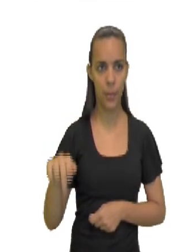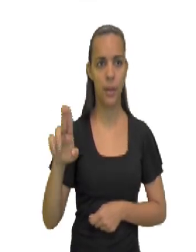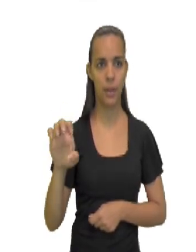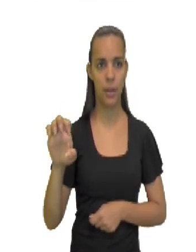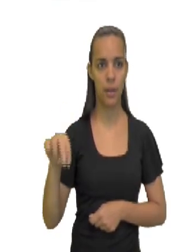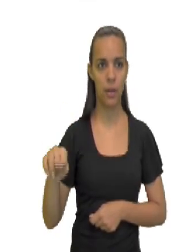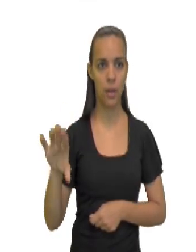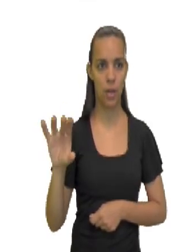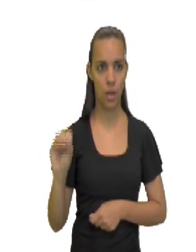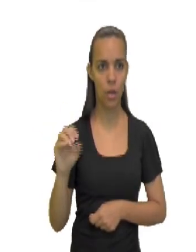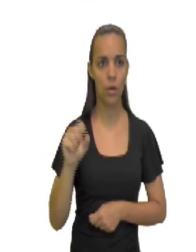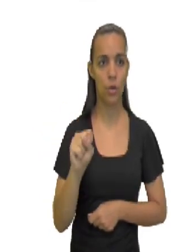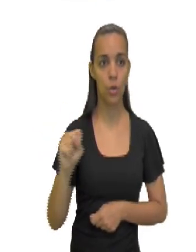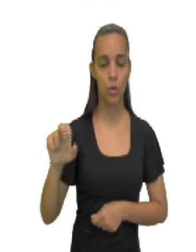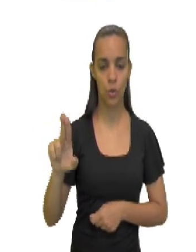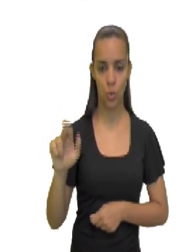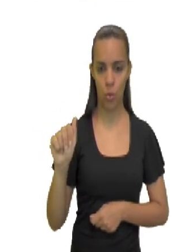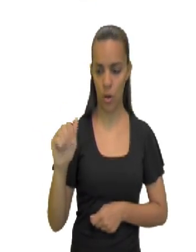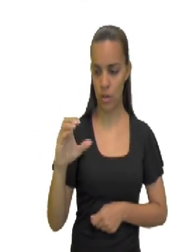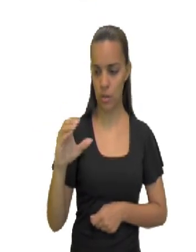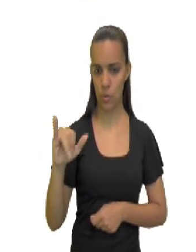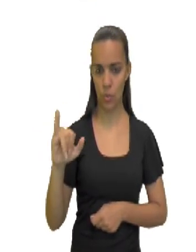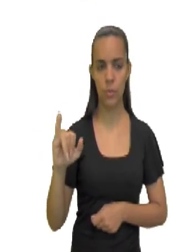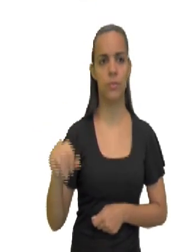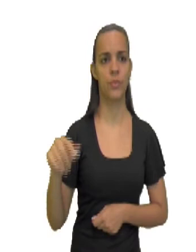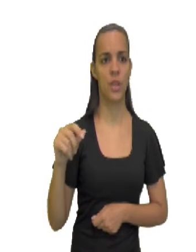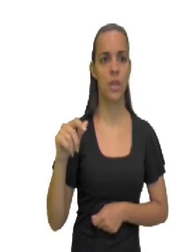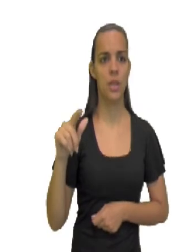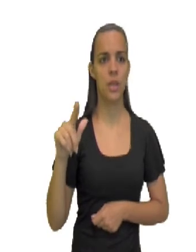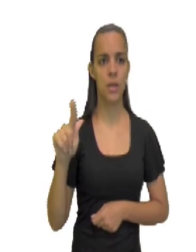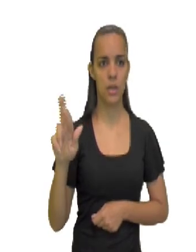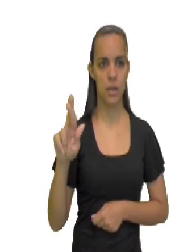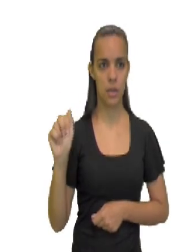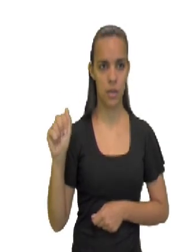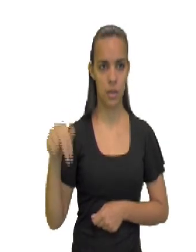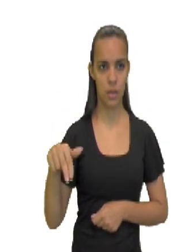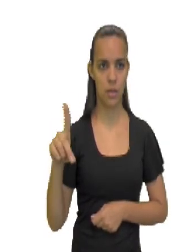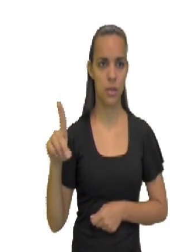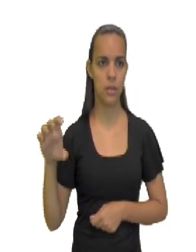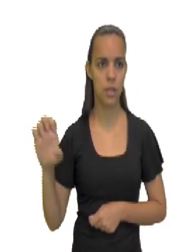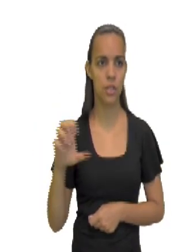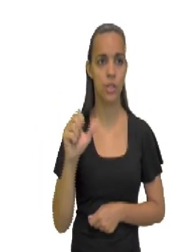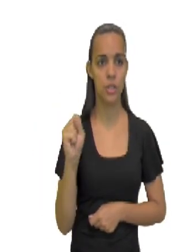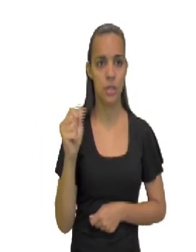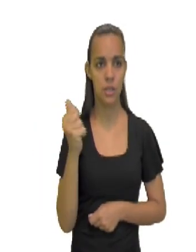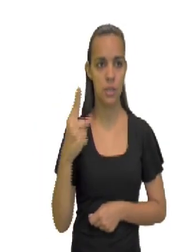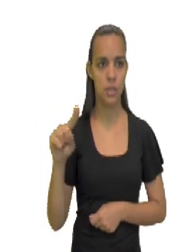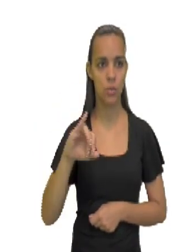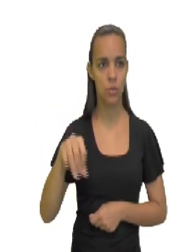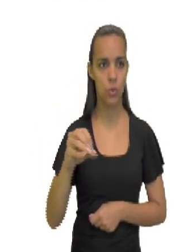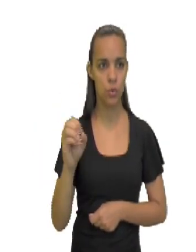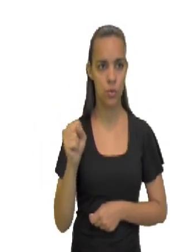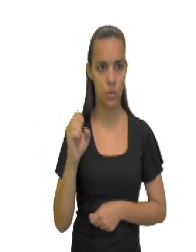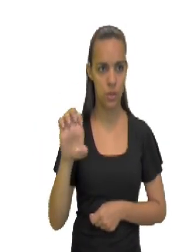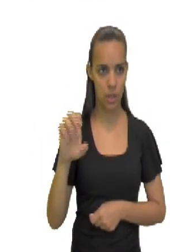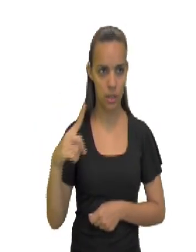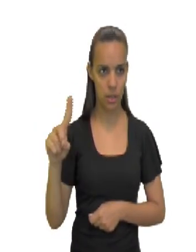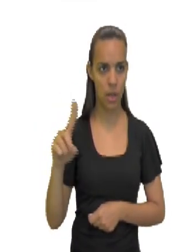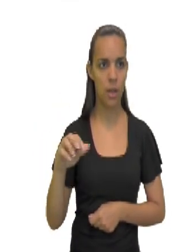Rio Casca, Matipó, Caratinga, Cuieté,